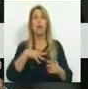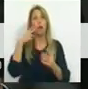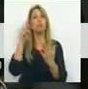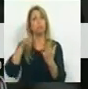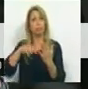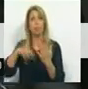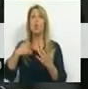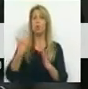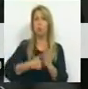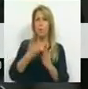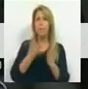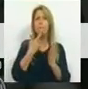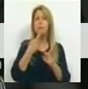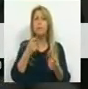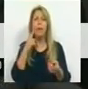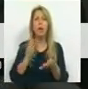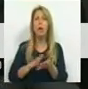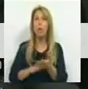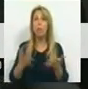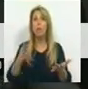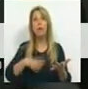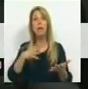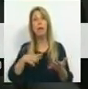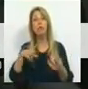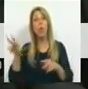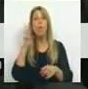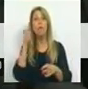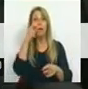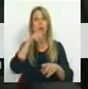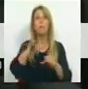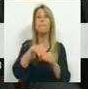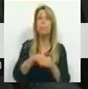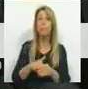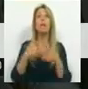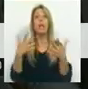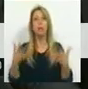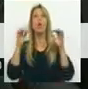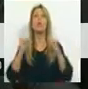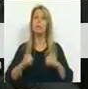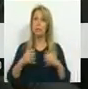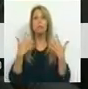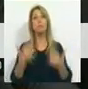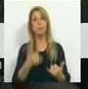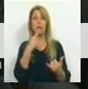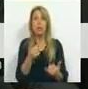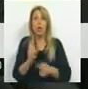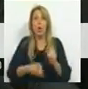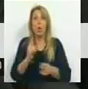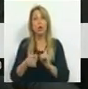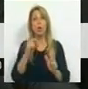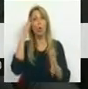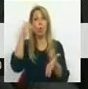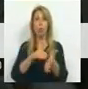documentos, queremos perceber os factos, queremos ouvir os intervenientes e então sim estaremos em condições de dizer quais são as